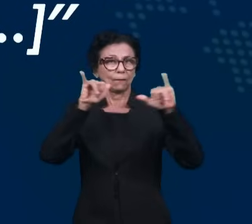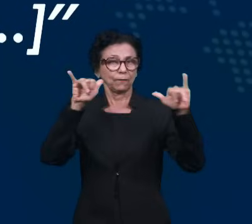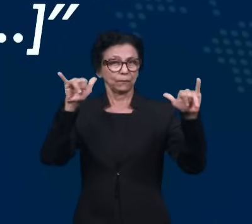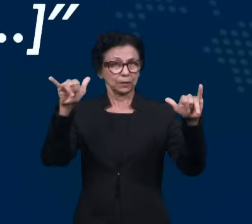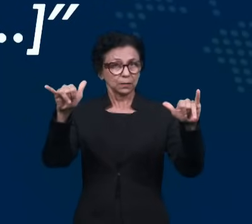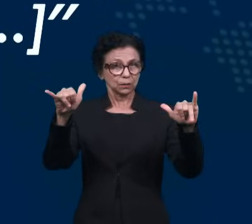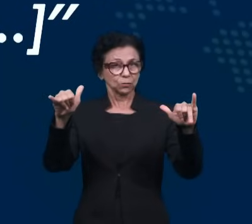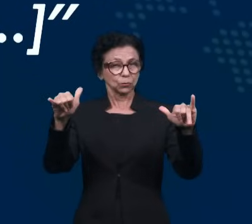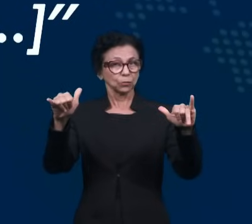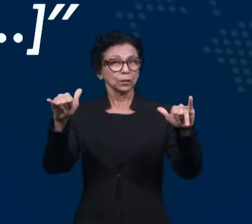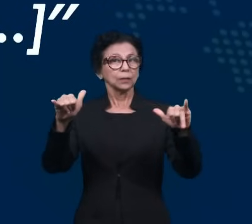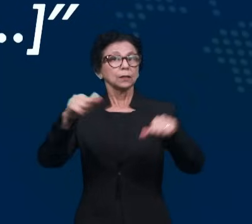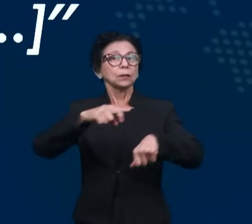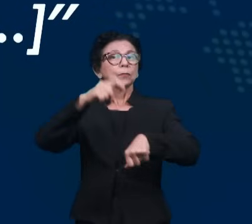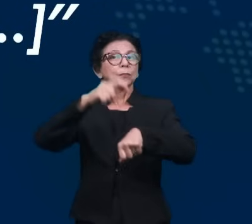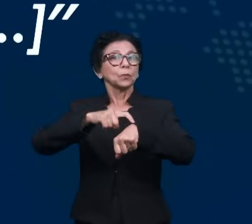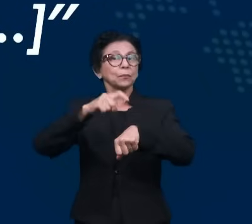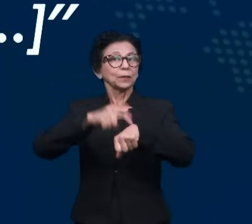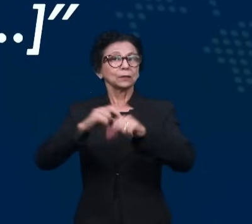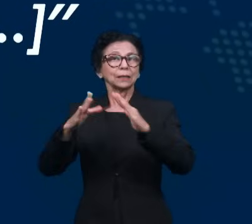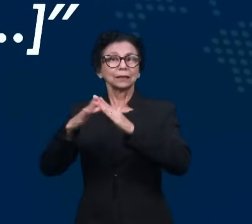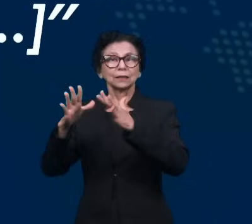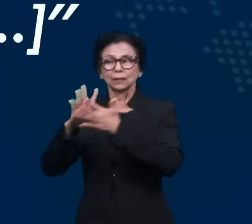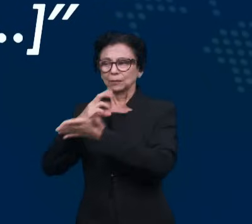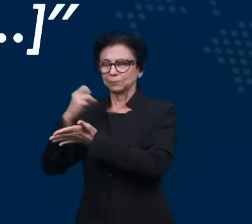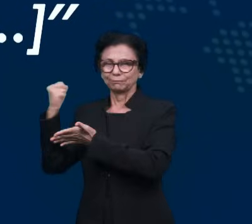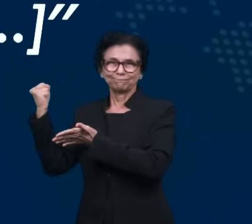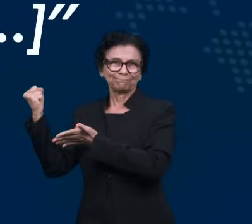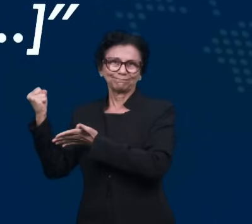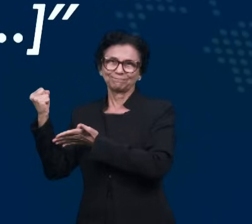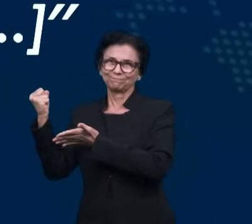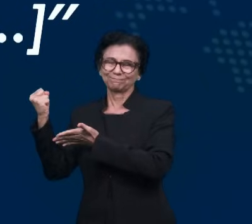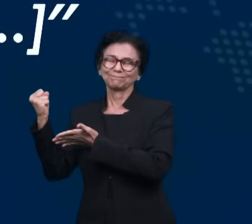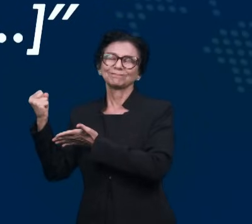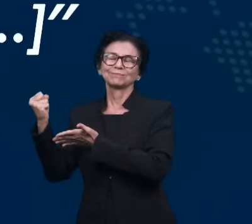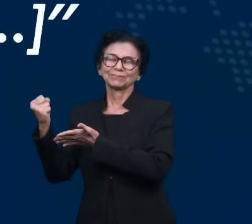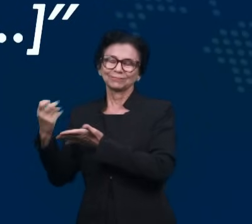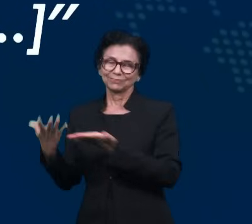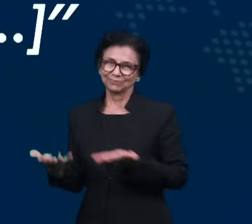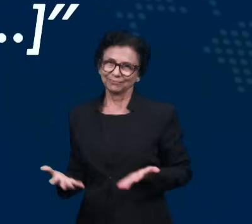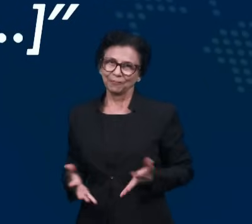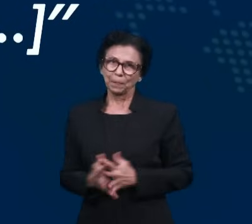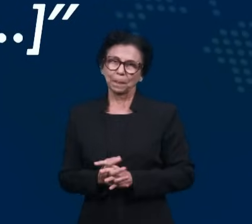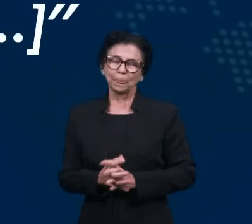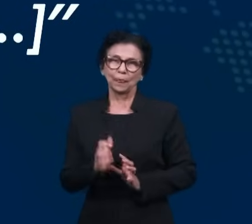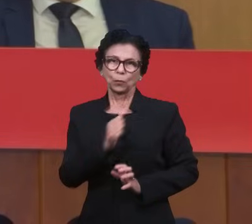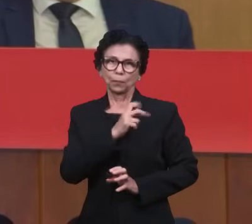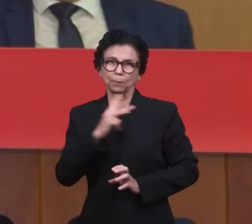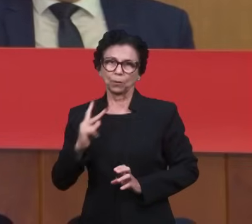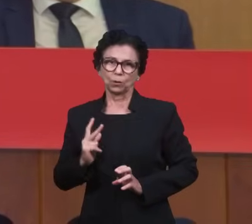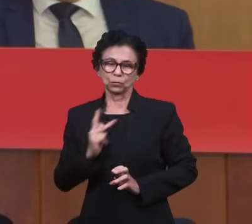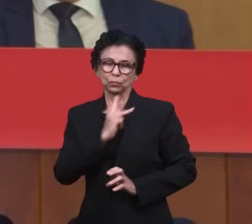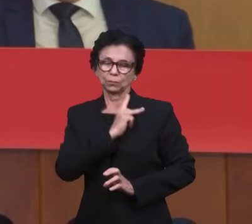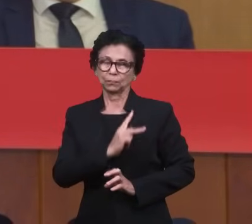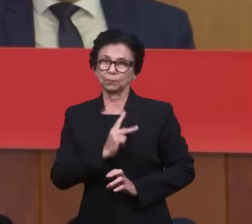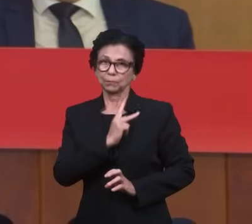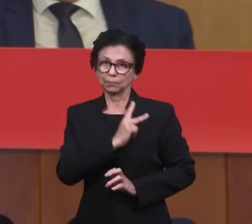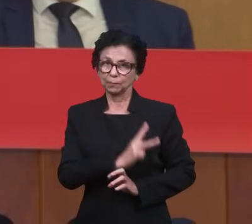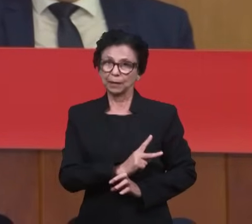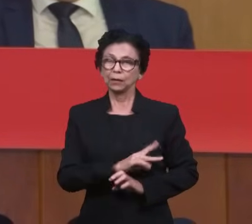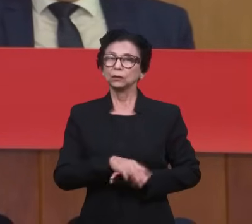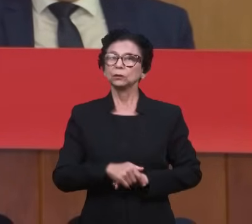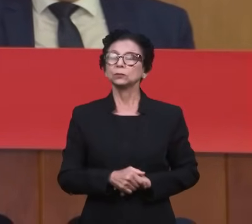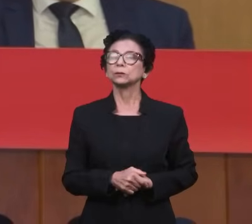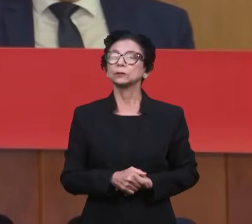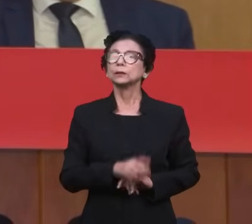tocar, será o momento do arrebatamento da igreja. Paulo nos diz que ao ressoar da última